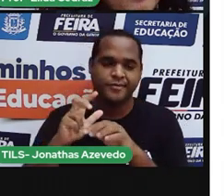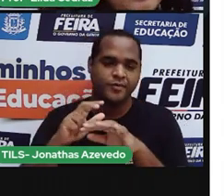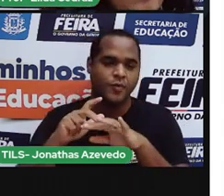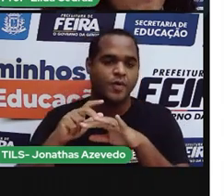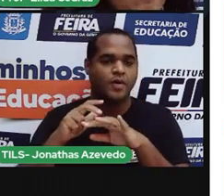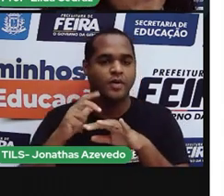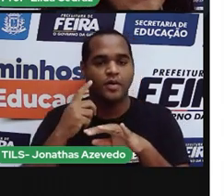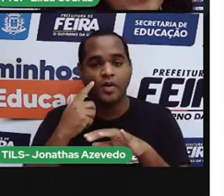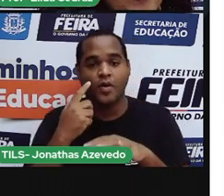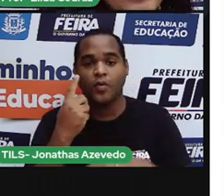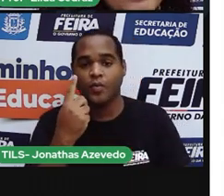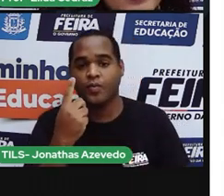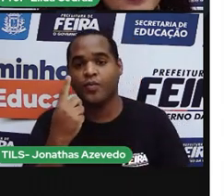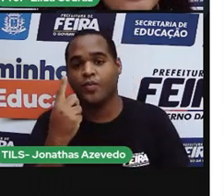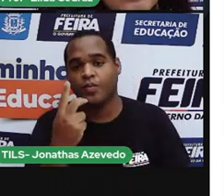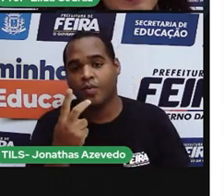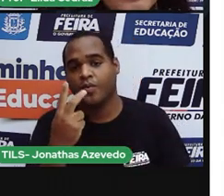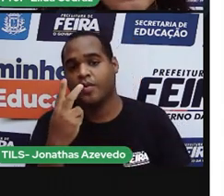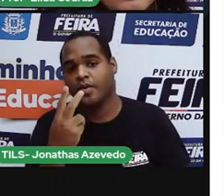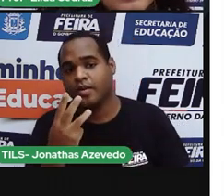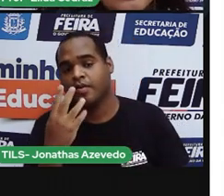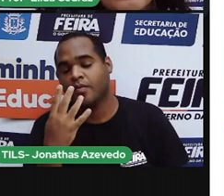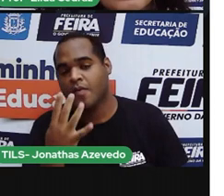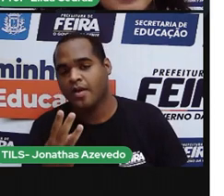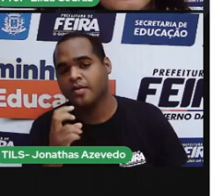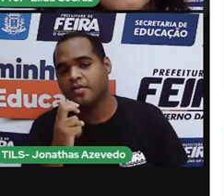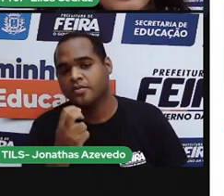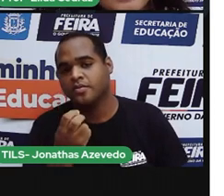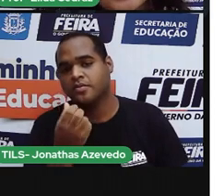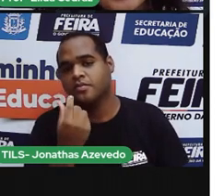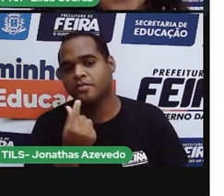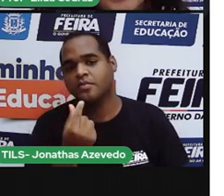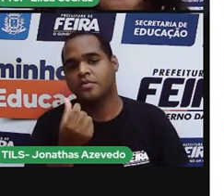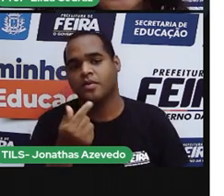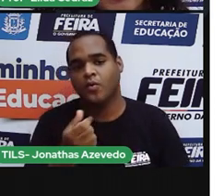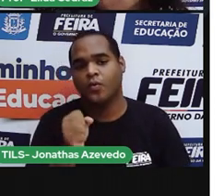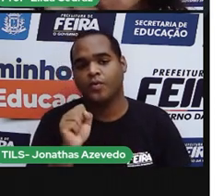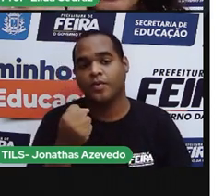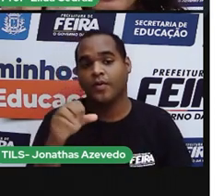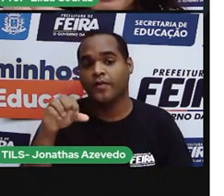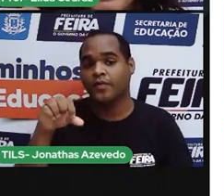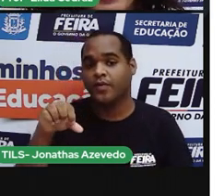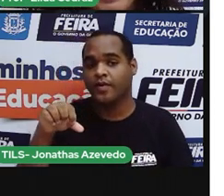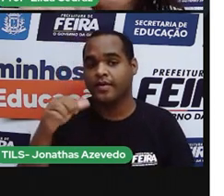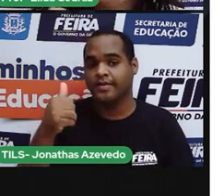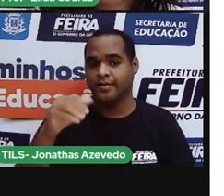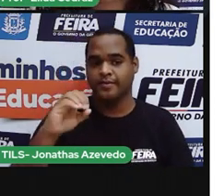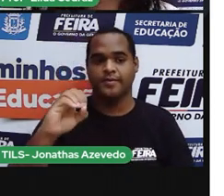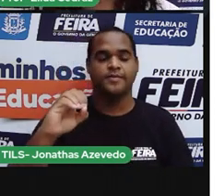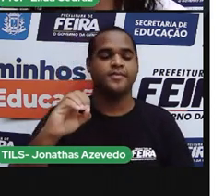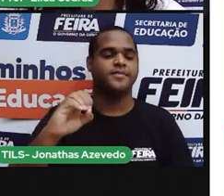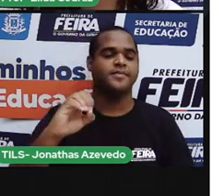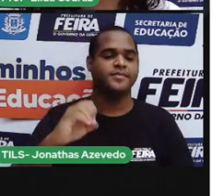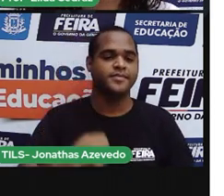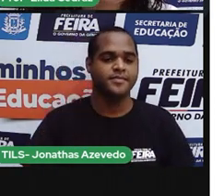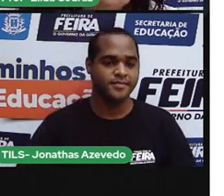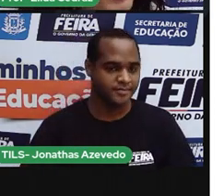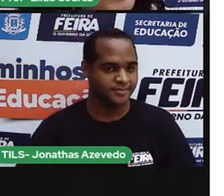ver? 1, 2, 3, 4, 5, 6, 7, 8, 9, 10.